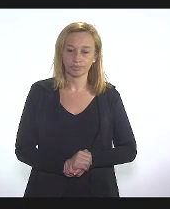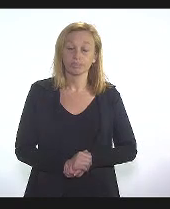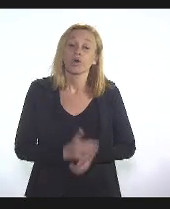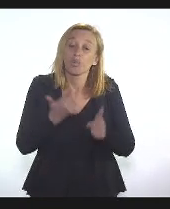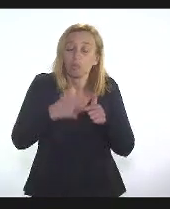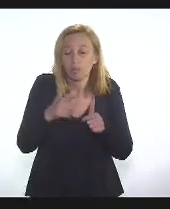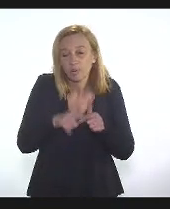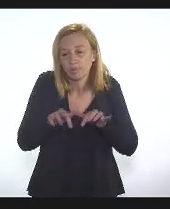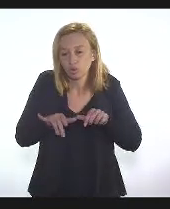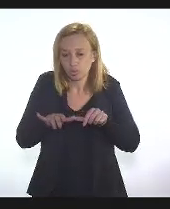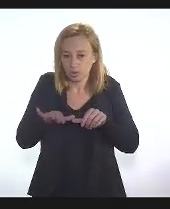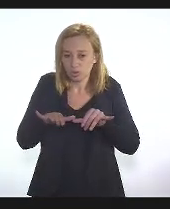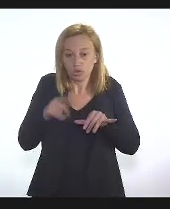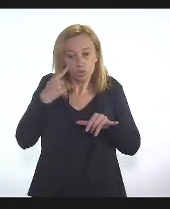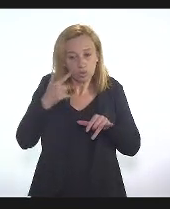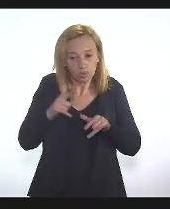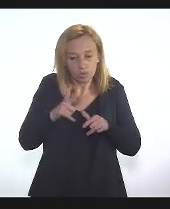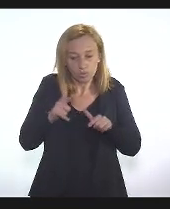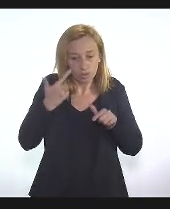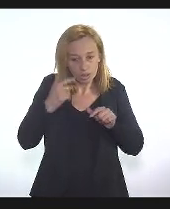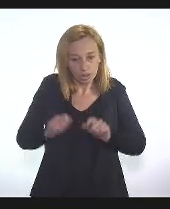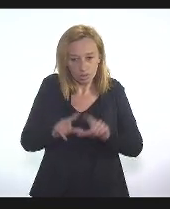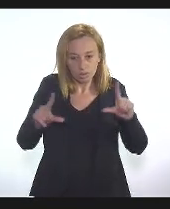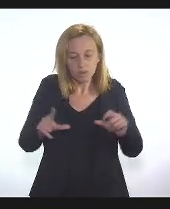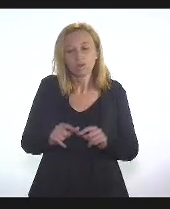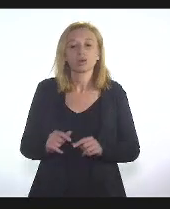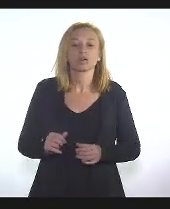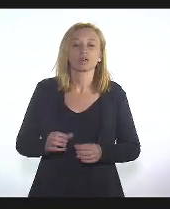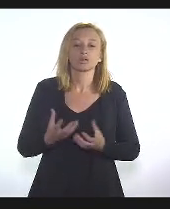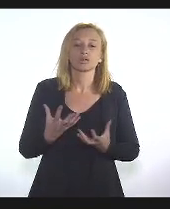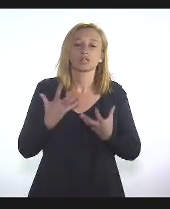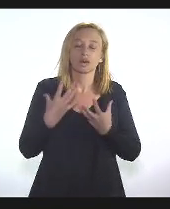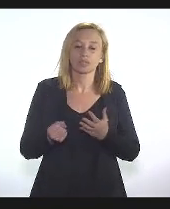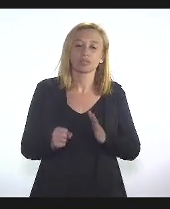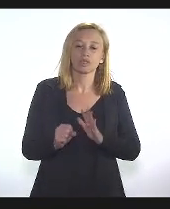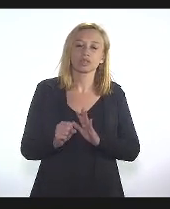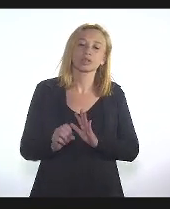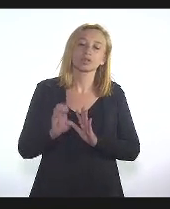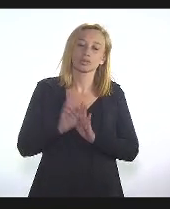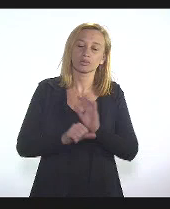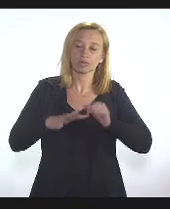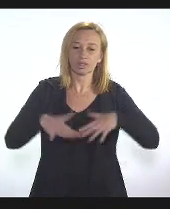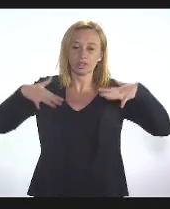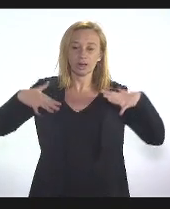computador, estou ligando aqui, presidente. Parecer as emendas de plenário é favorável à emenda 4,